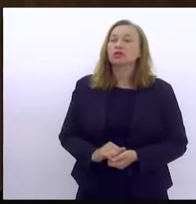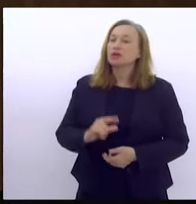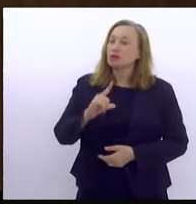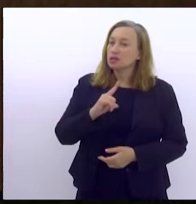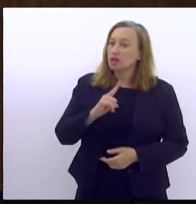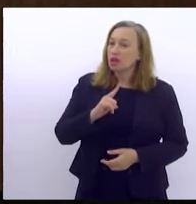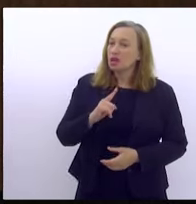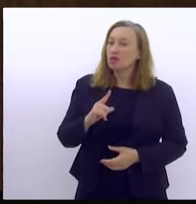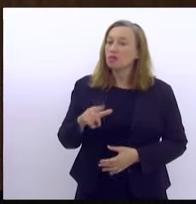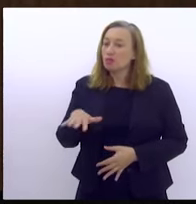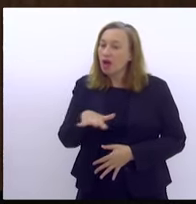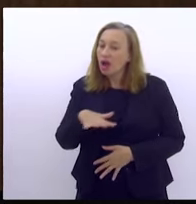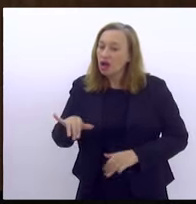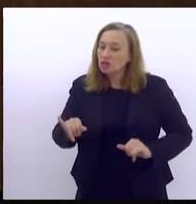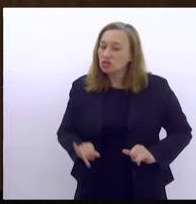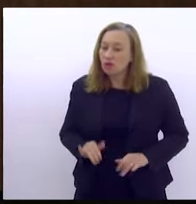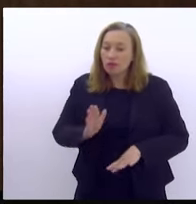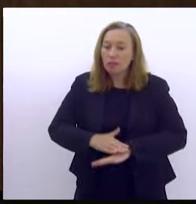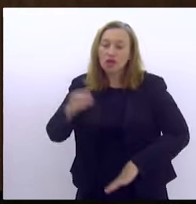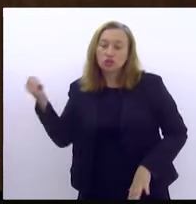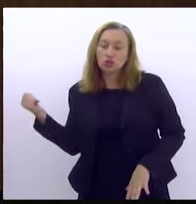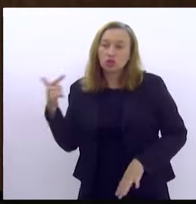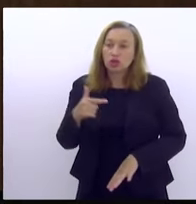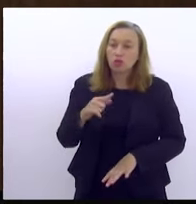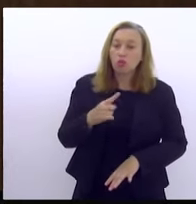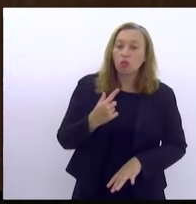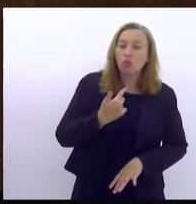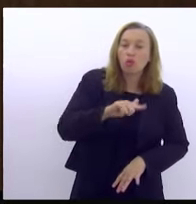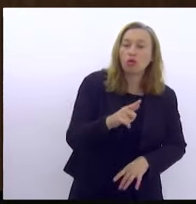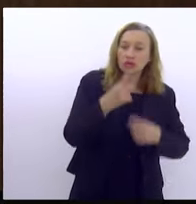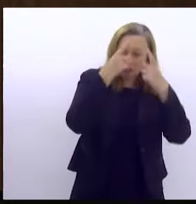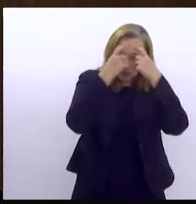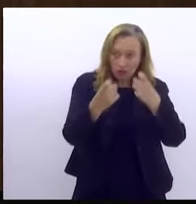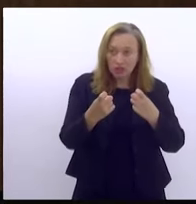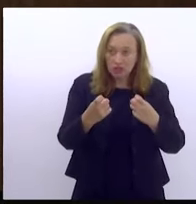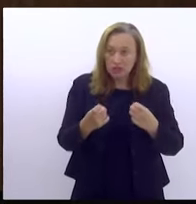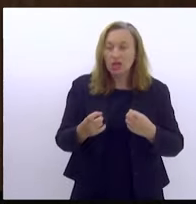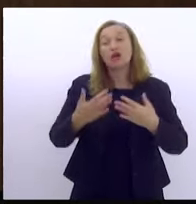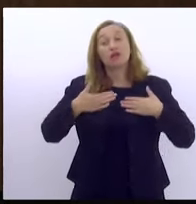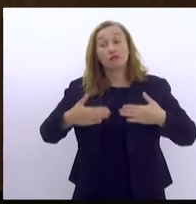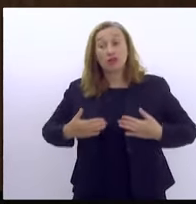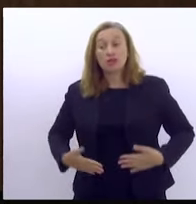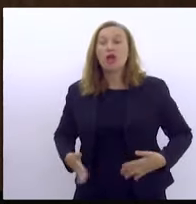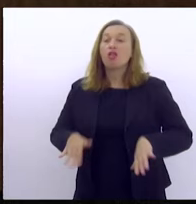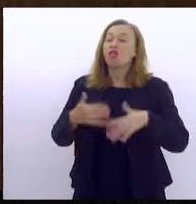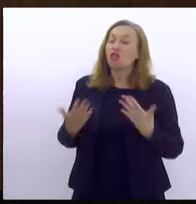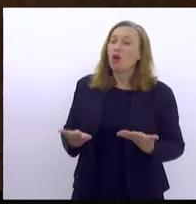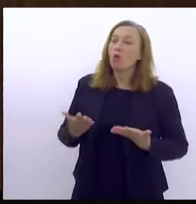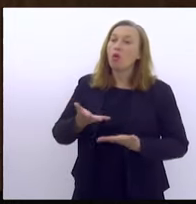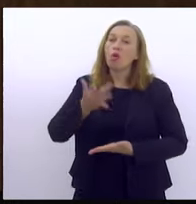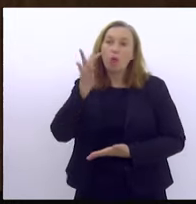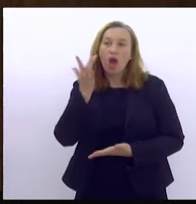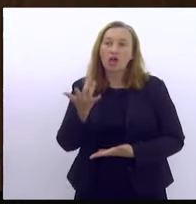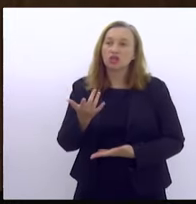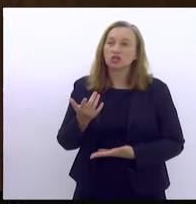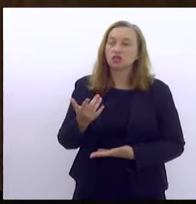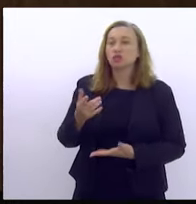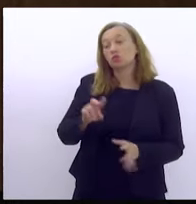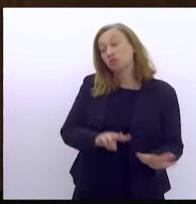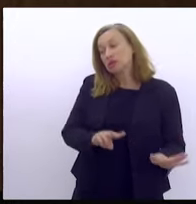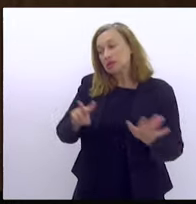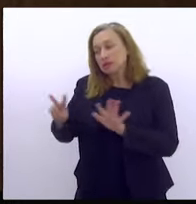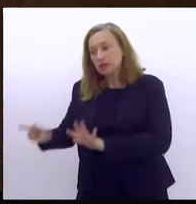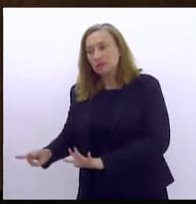certo setor que sofre muito mais intolerância e até violência por conta disso, violência física, eu acho que trazer, ainda mais numa semana